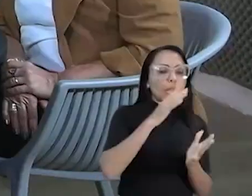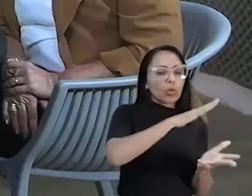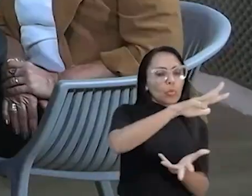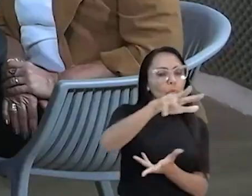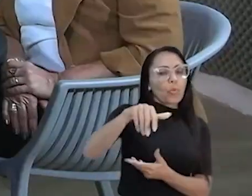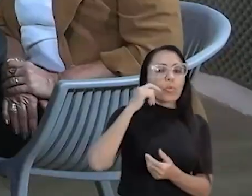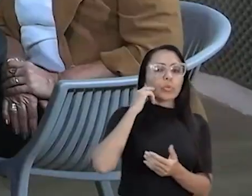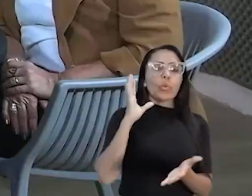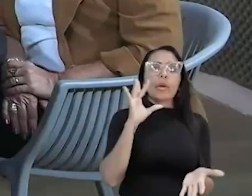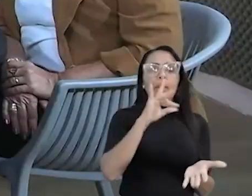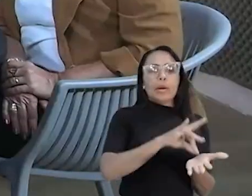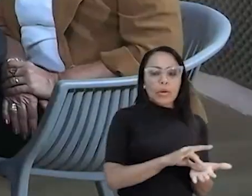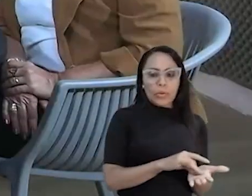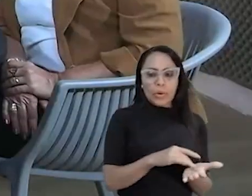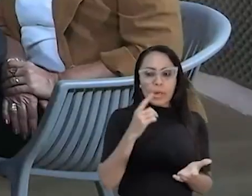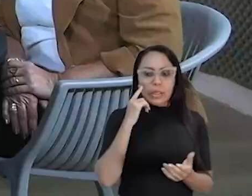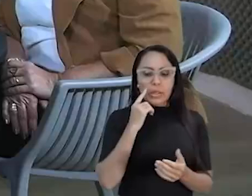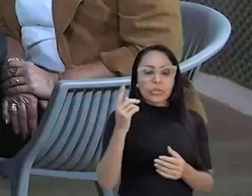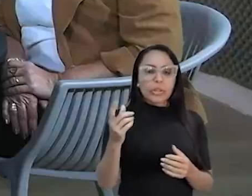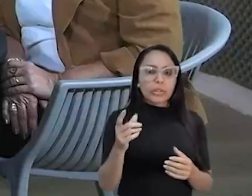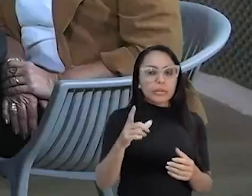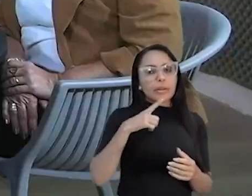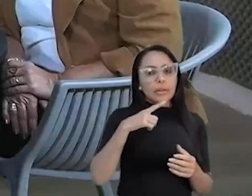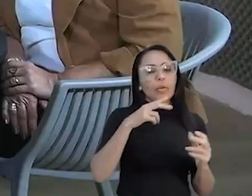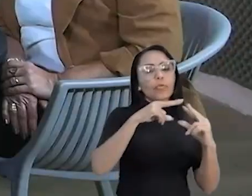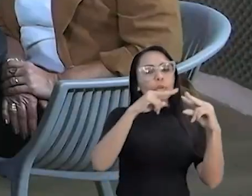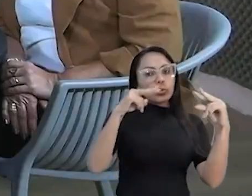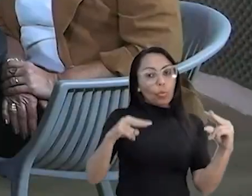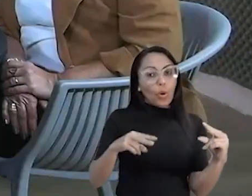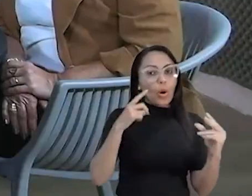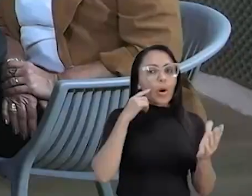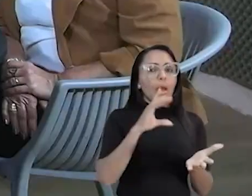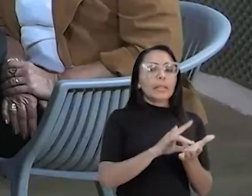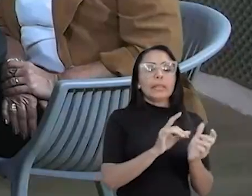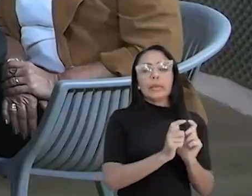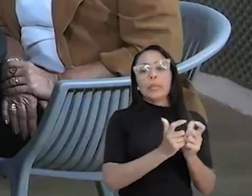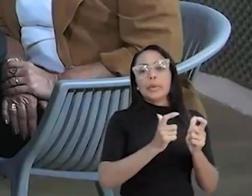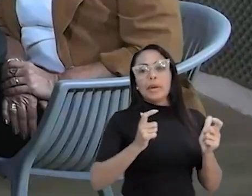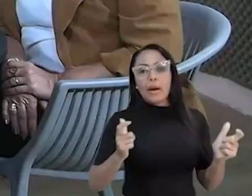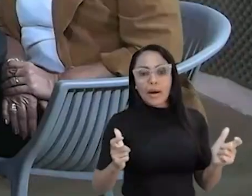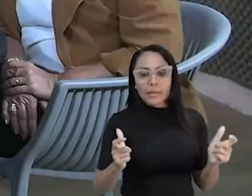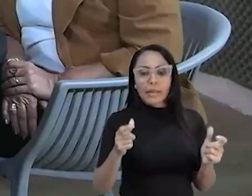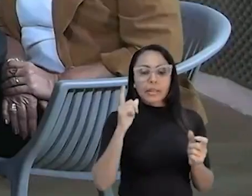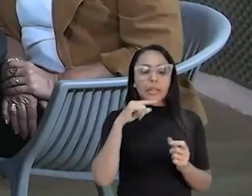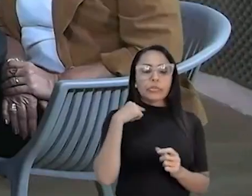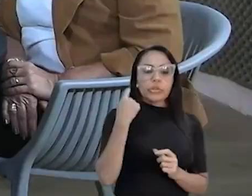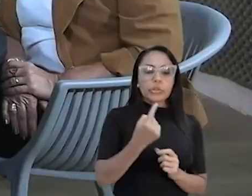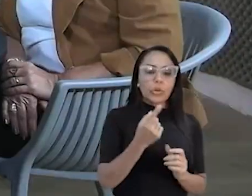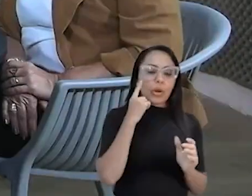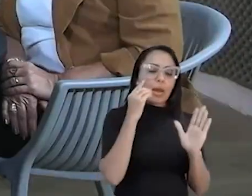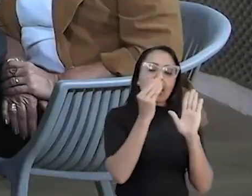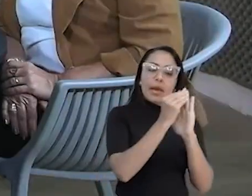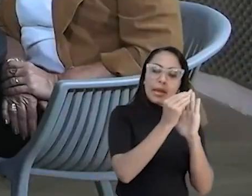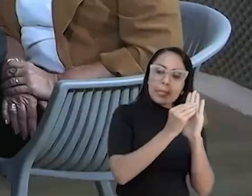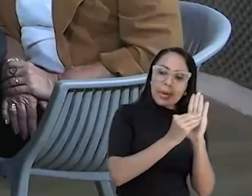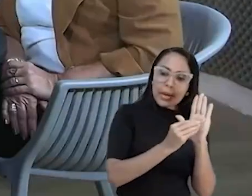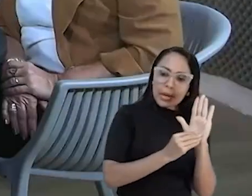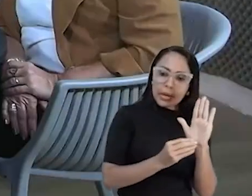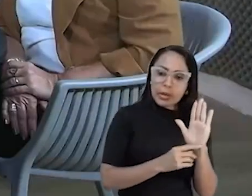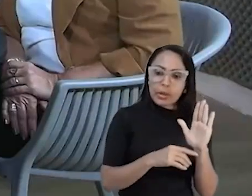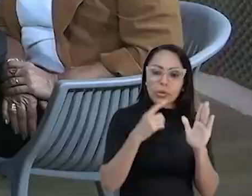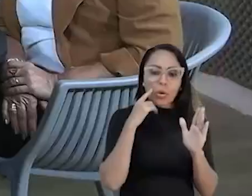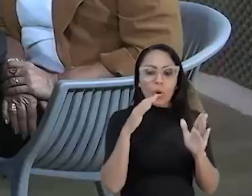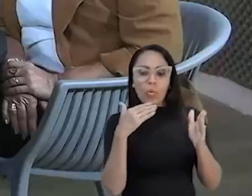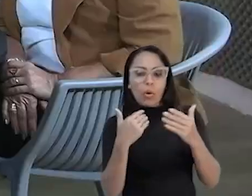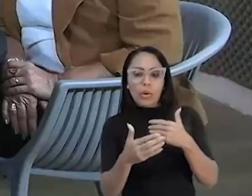né, então por mais que a gente tenha esse virtual, essa realidade aumentada, da gente colocar elementos aleatórios